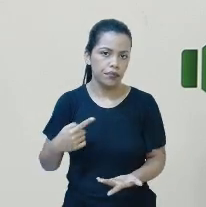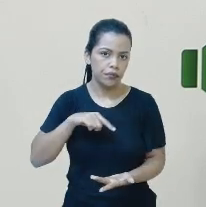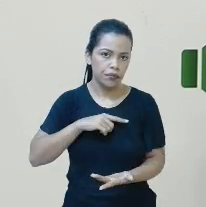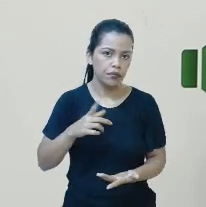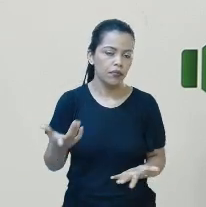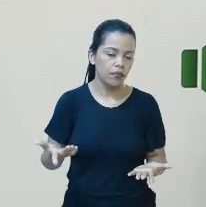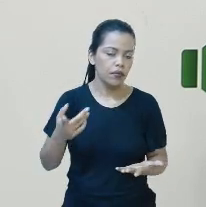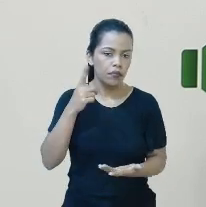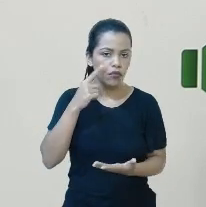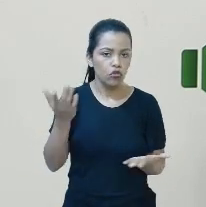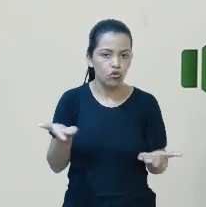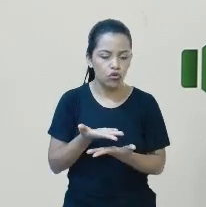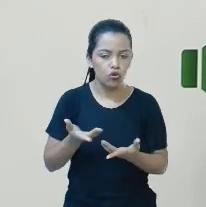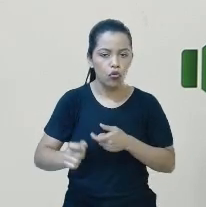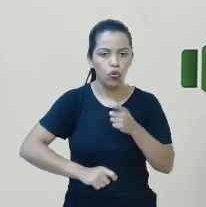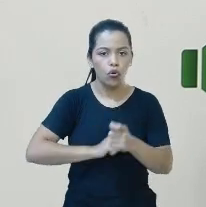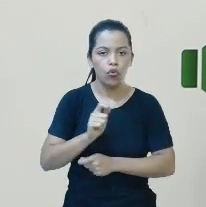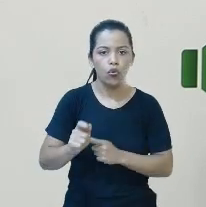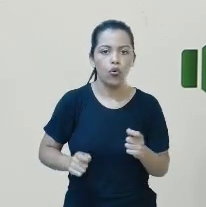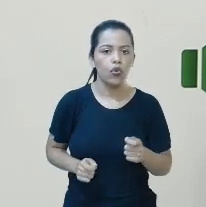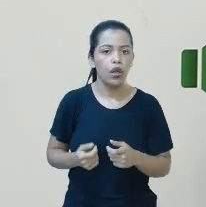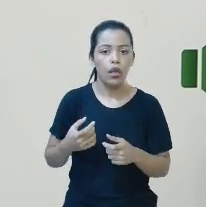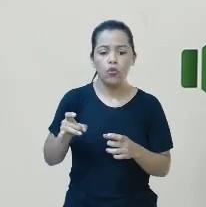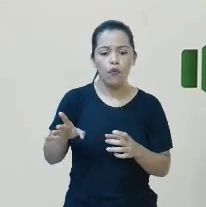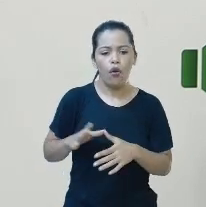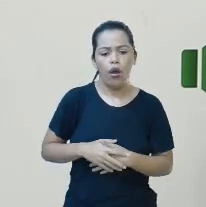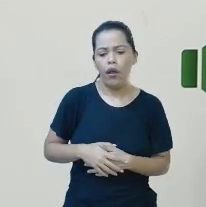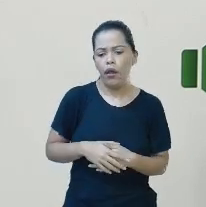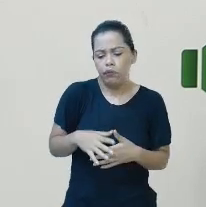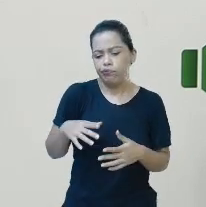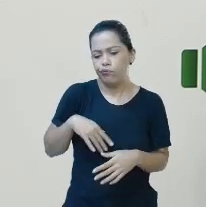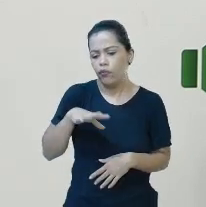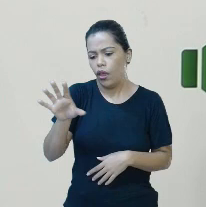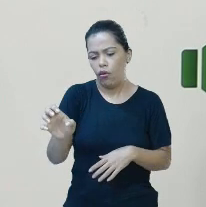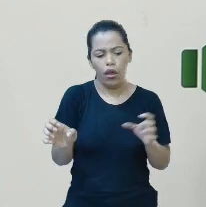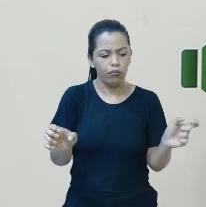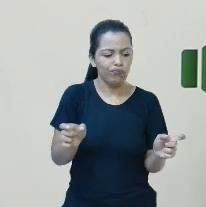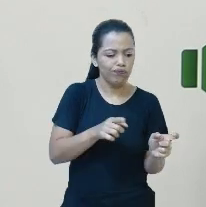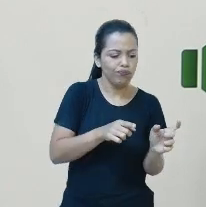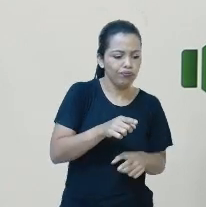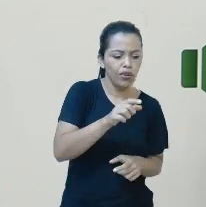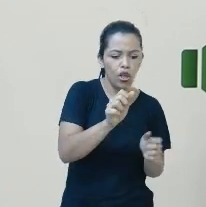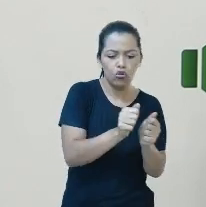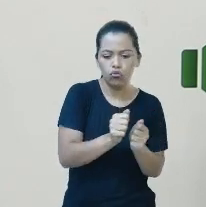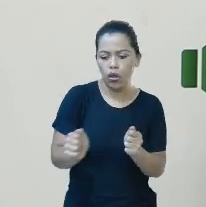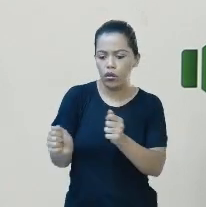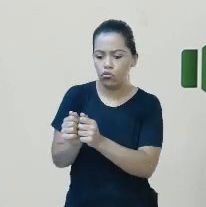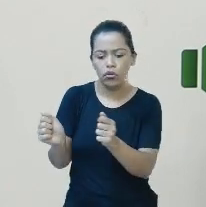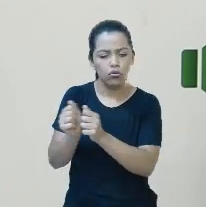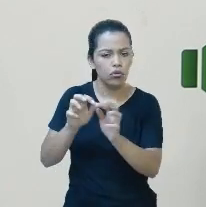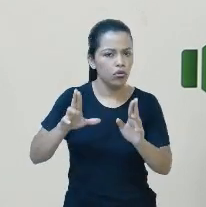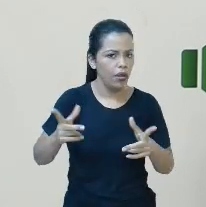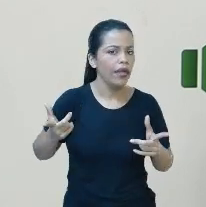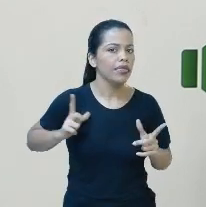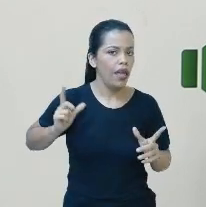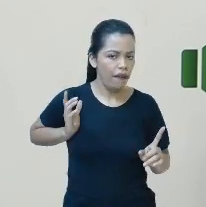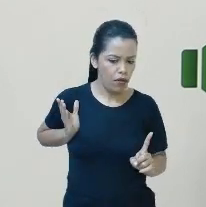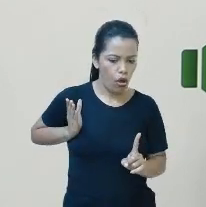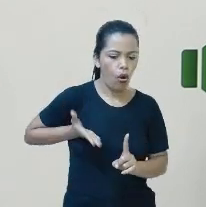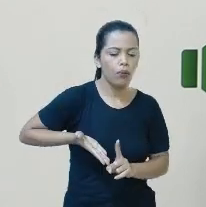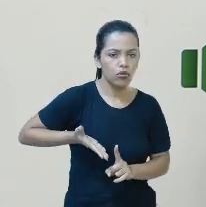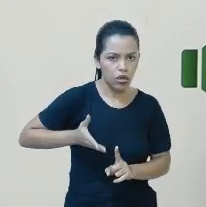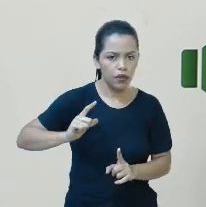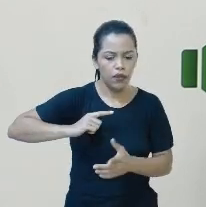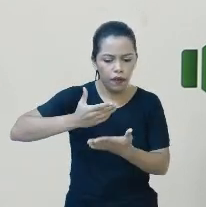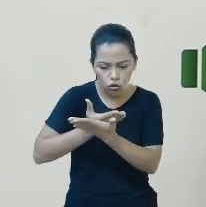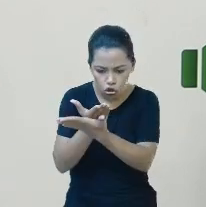características semelhantes, tá certo? Não foi aleatório, não foi, eu acho que tem que ser aqui, esse tem que ser ali. Não, houveram estudos, não é nada